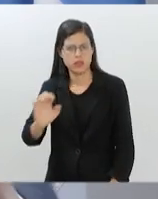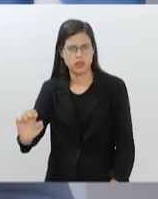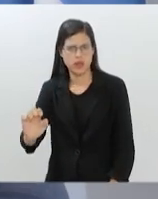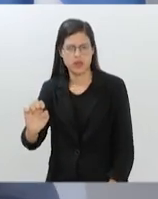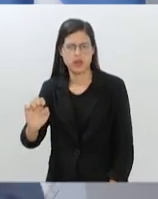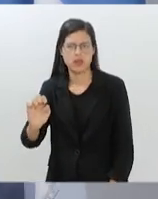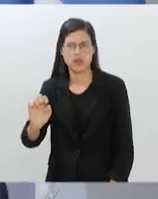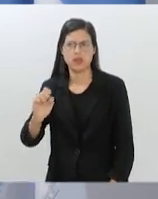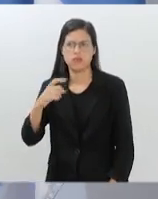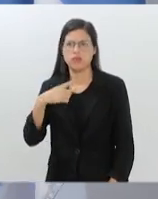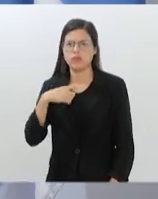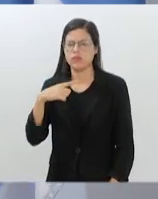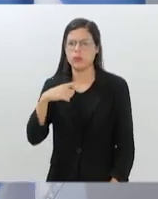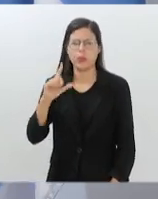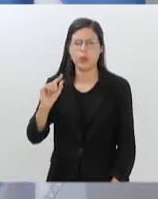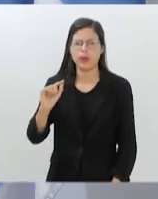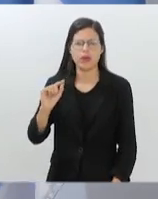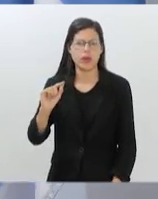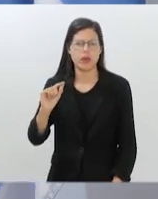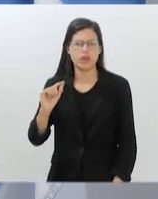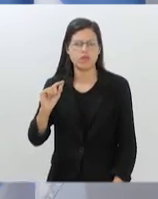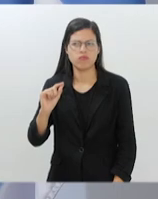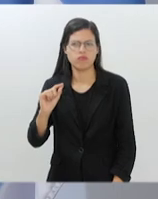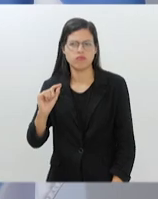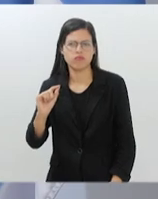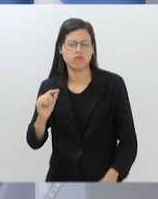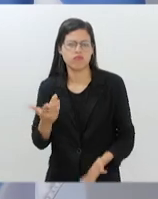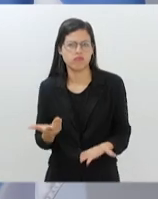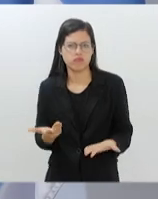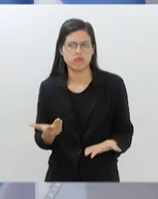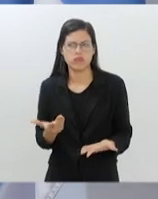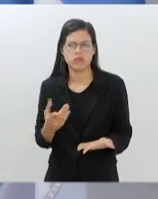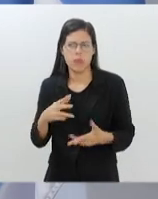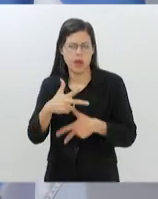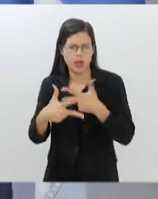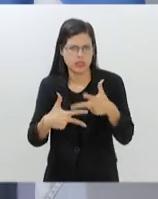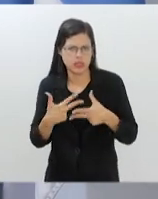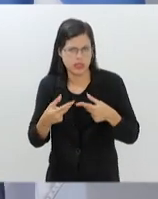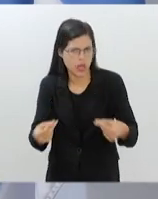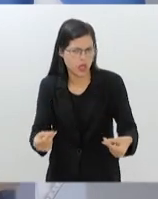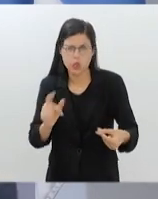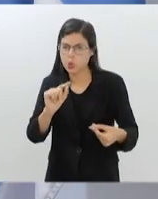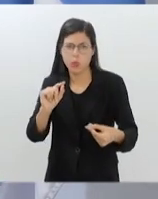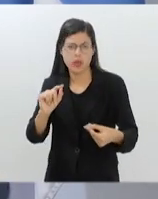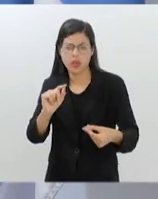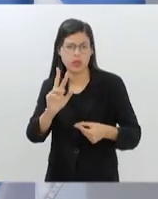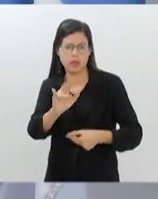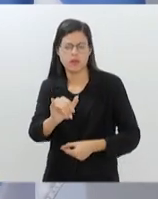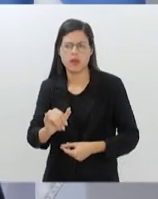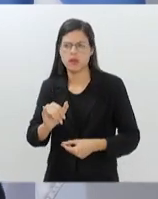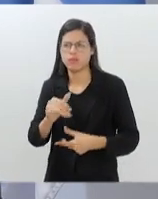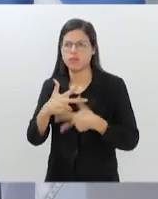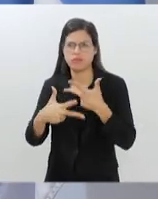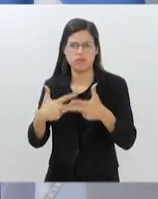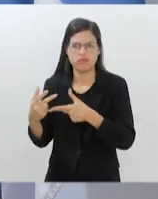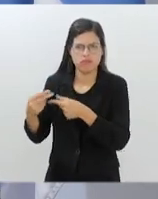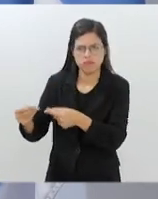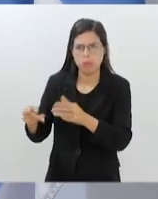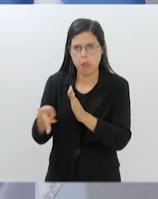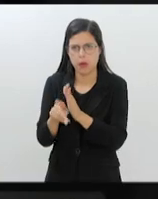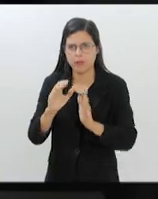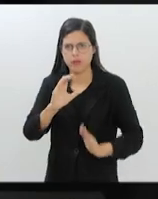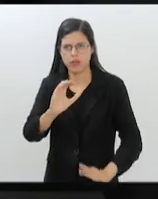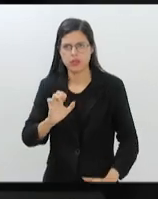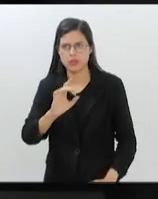ter bônus vai ter e e eh presente vai ter o que que vai levar que que vai o brinde da Sedai V